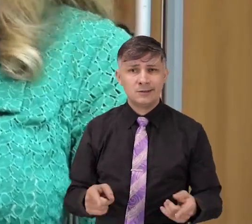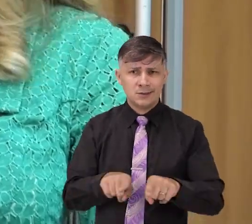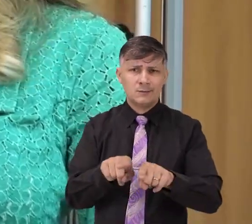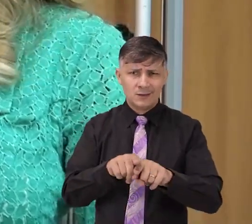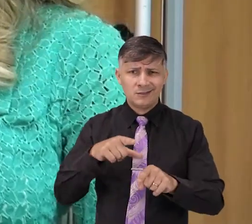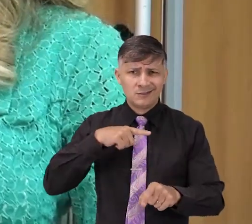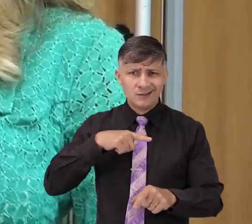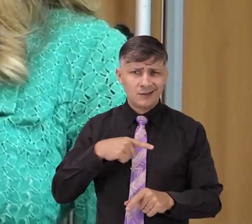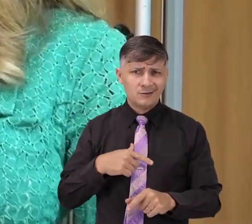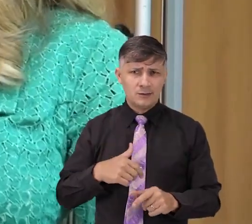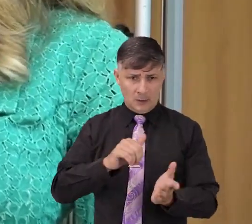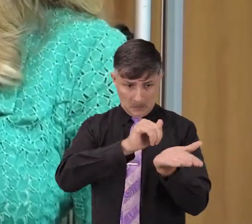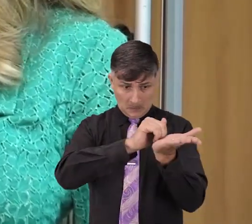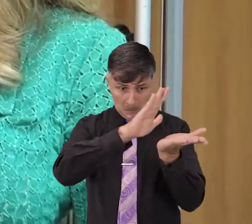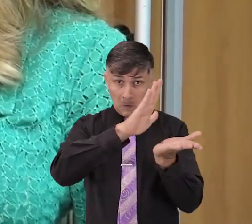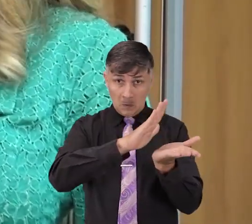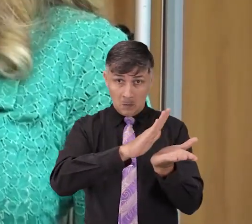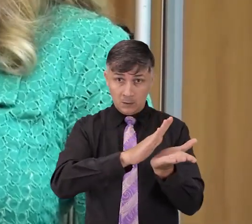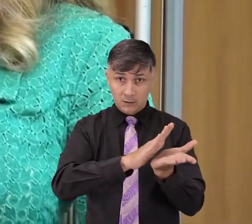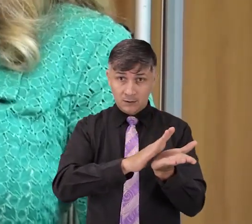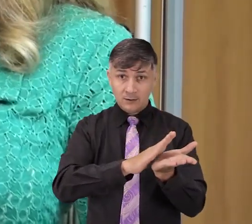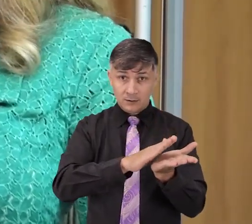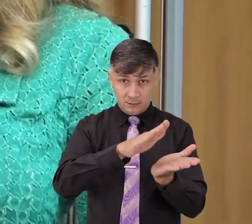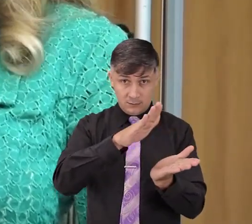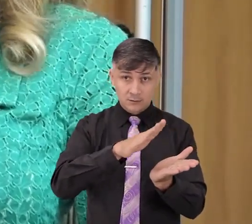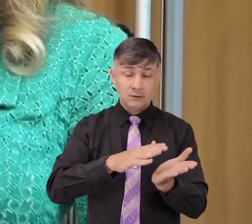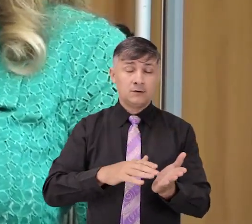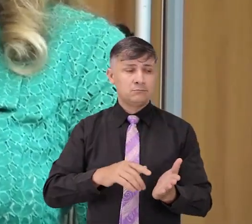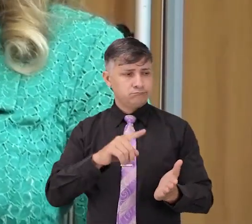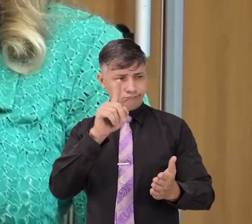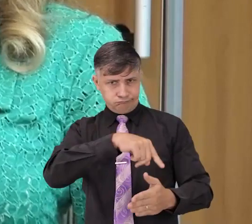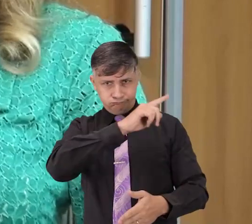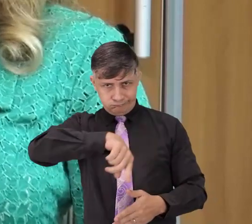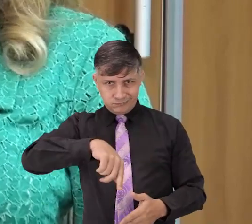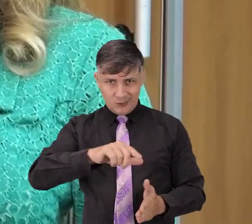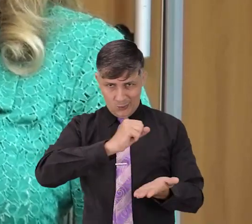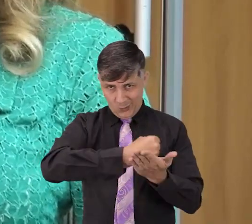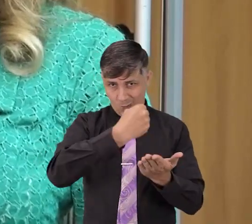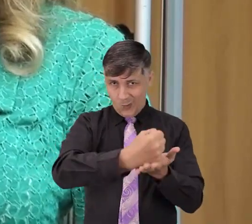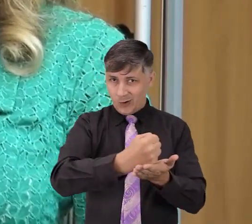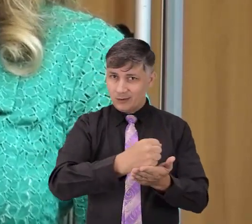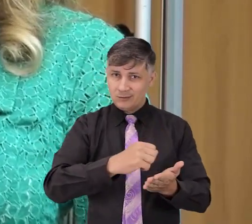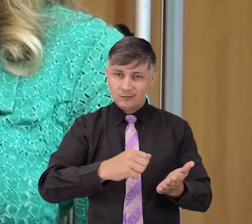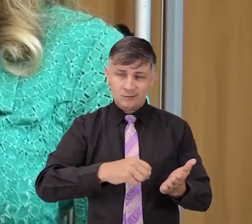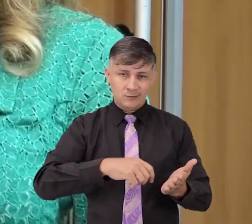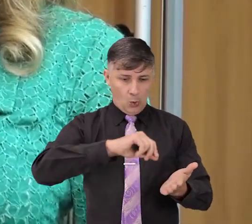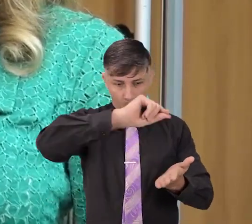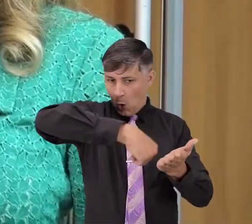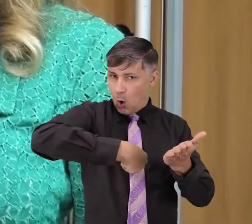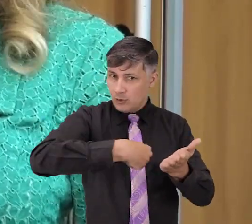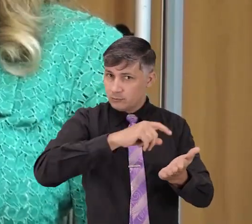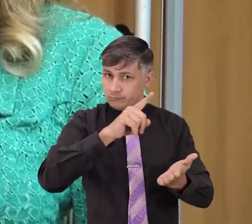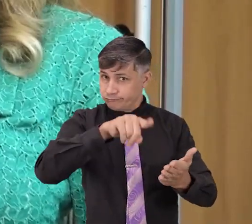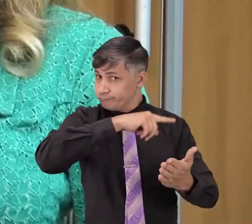Enfim, nas rescisões de contrato, porque às vezes nas rescisões contratuais, no direito de